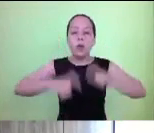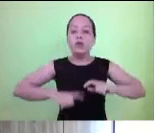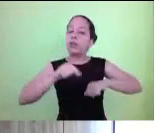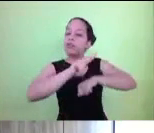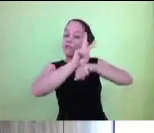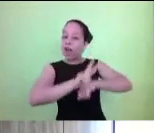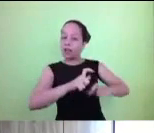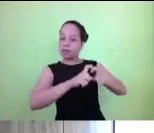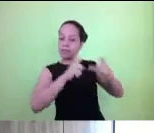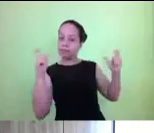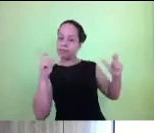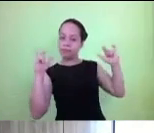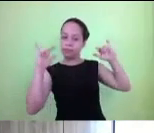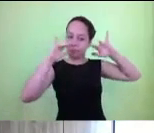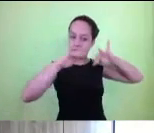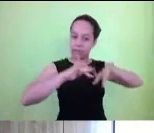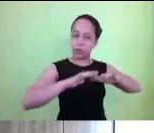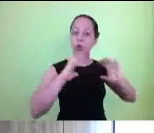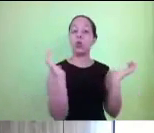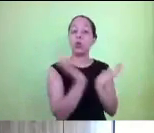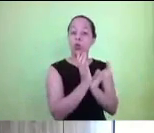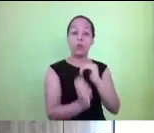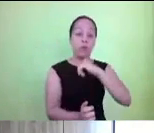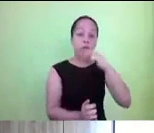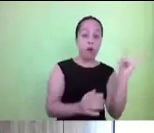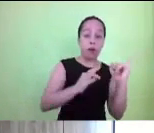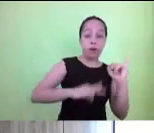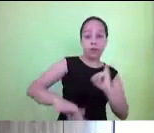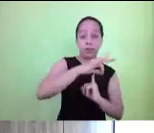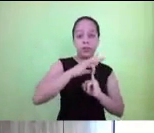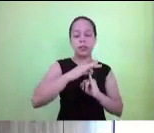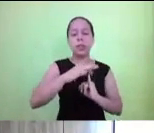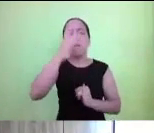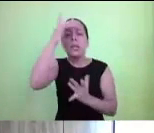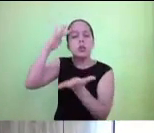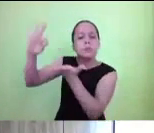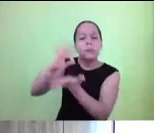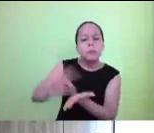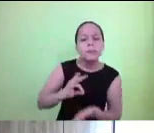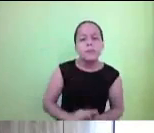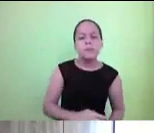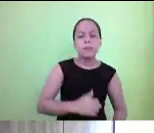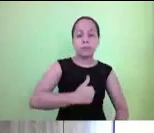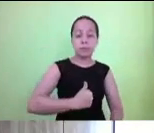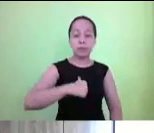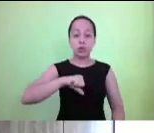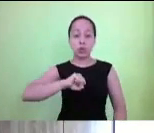Número de inscritos: 189. Número de vagas: 14.